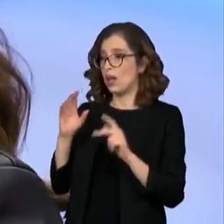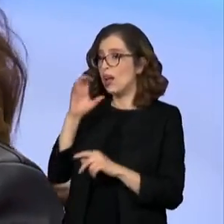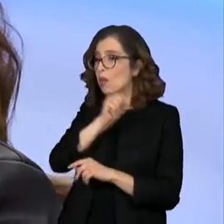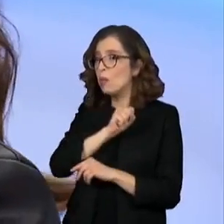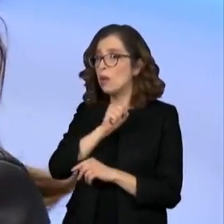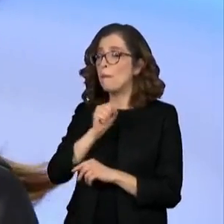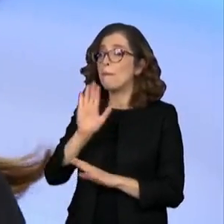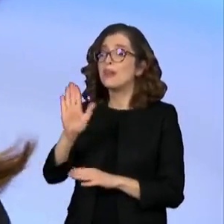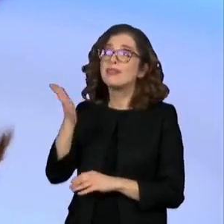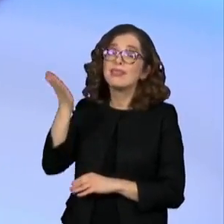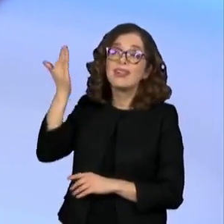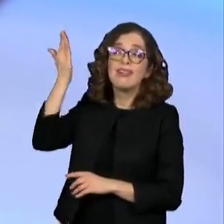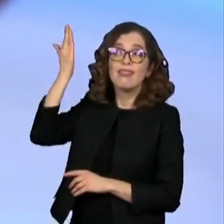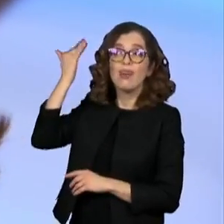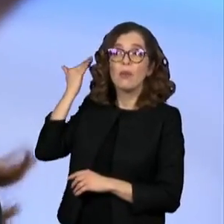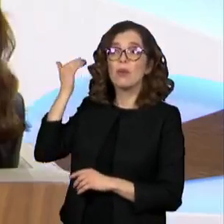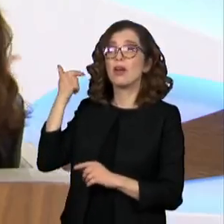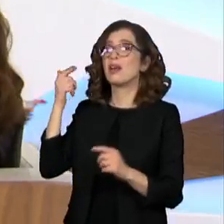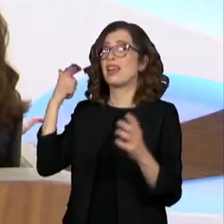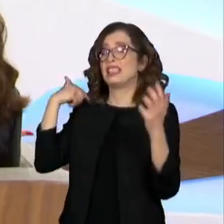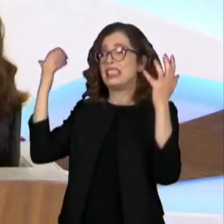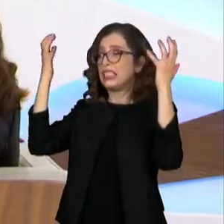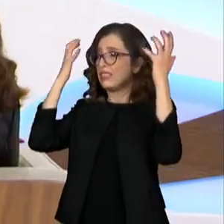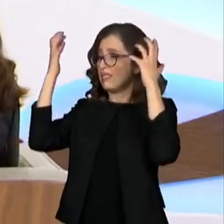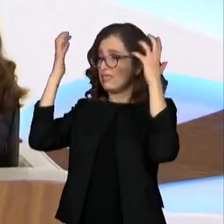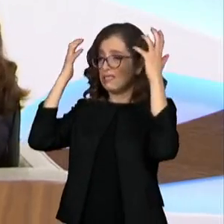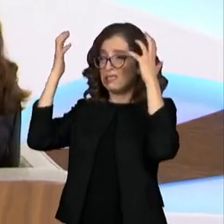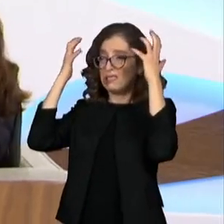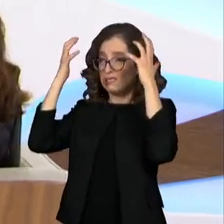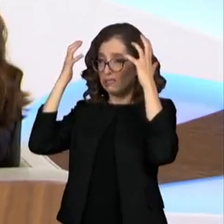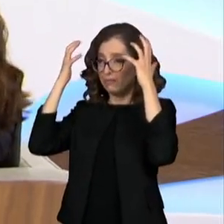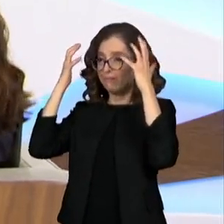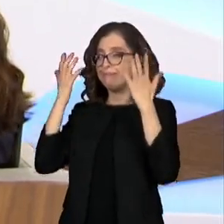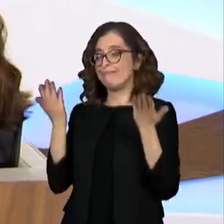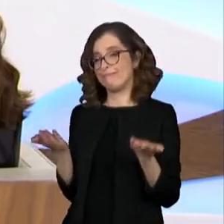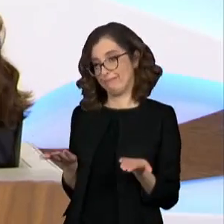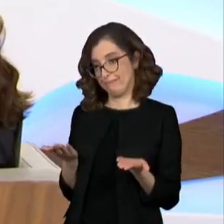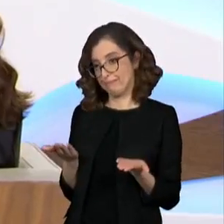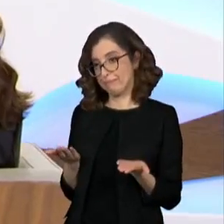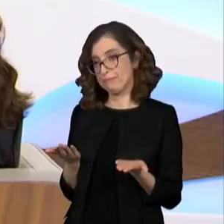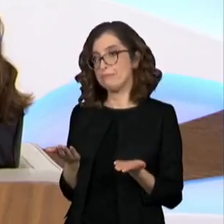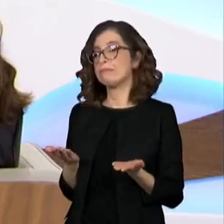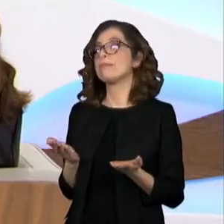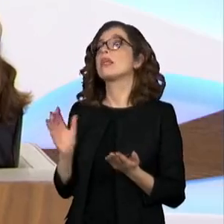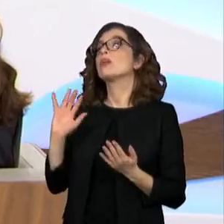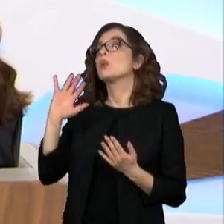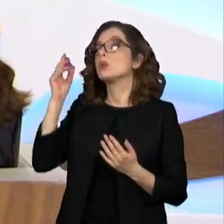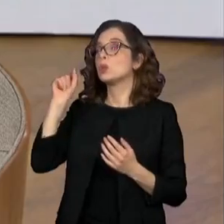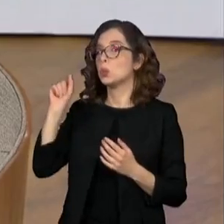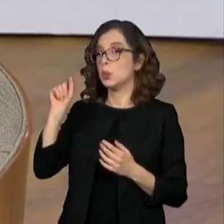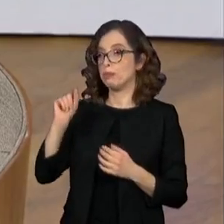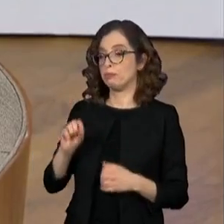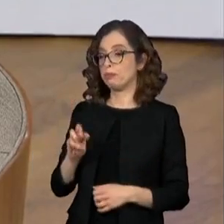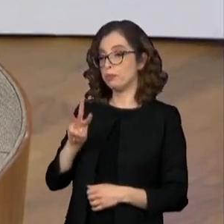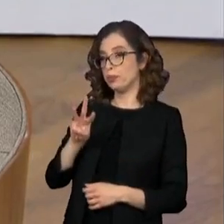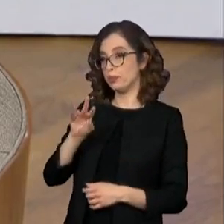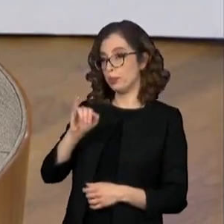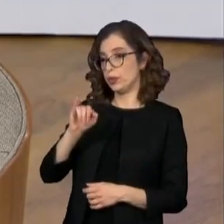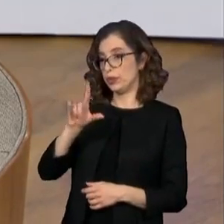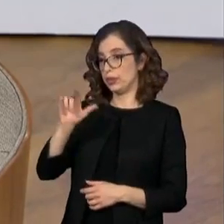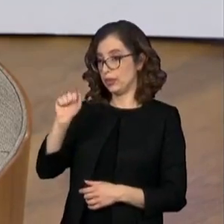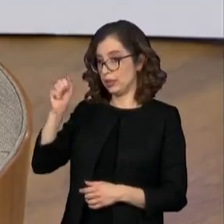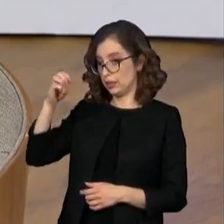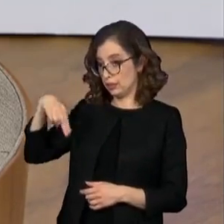época, não. Eu achava que eu tinha uma crise de labirintite. E o William ajudou muito nesse diagnóstico. Ele perguntou naquele dia, ele falou: no que você